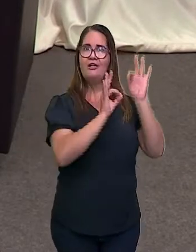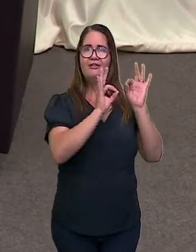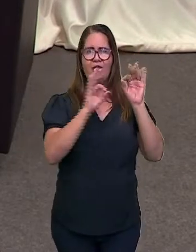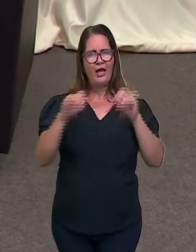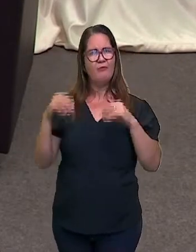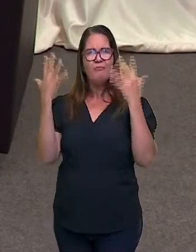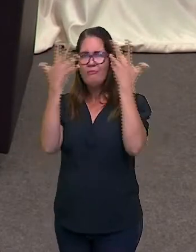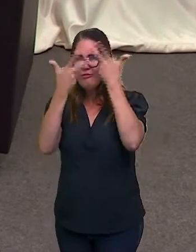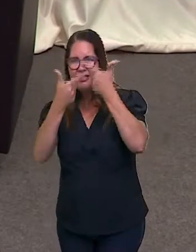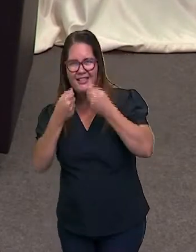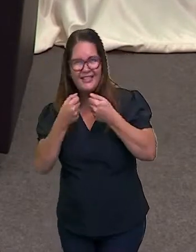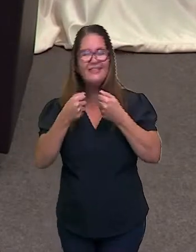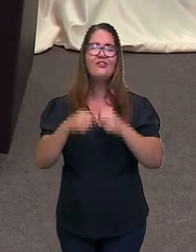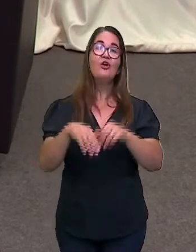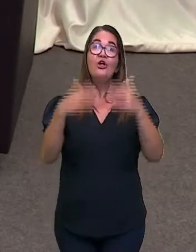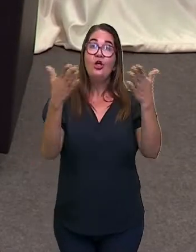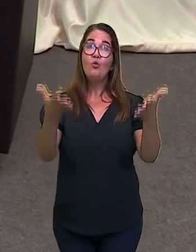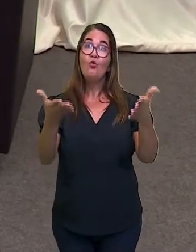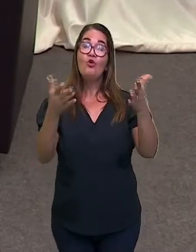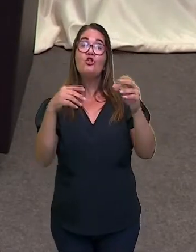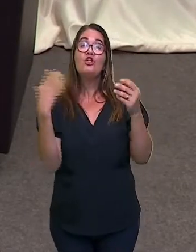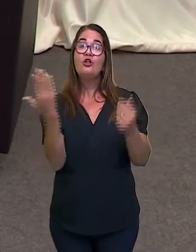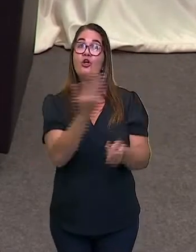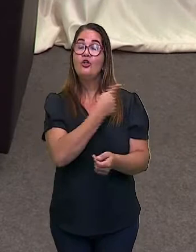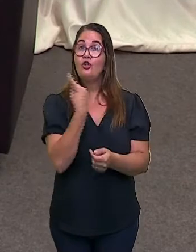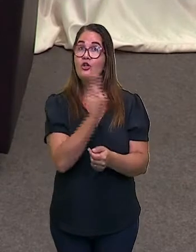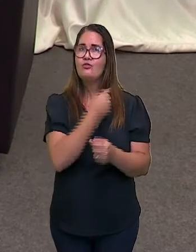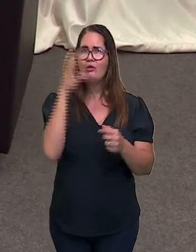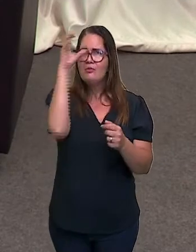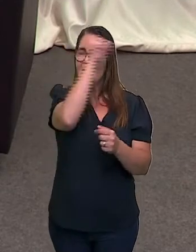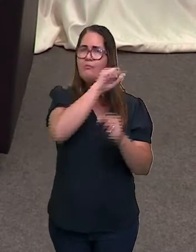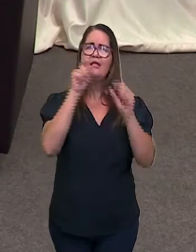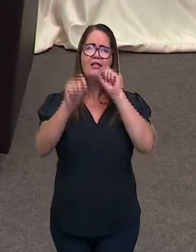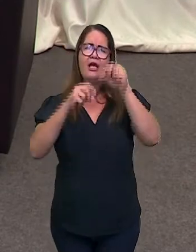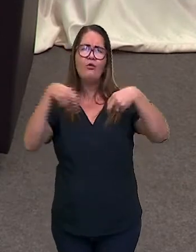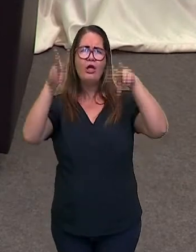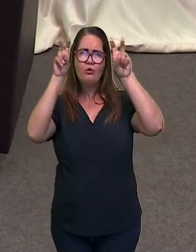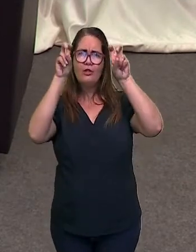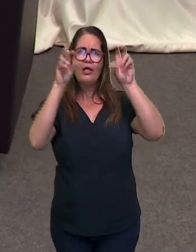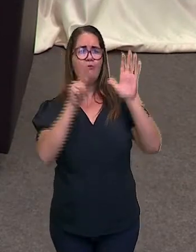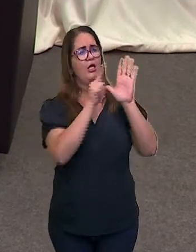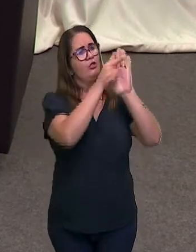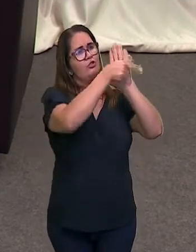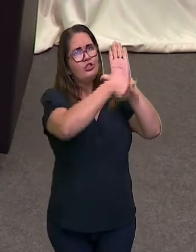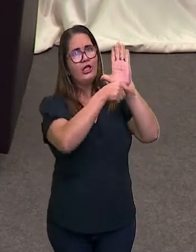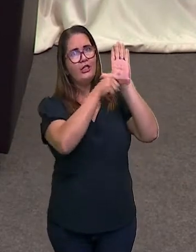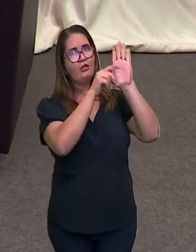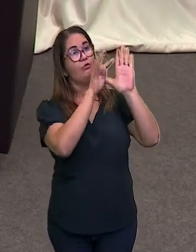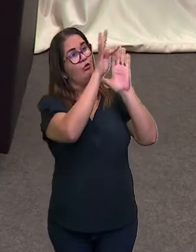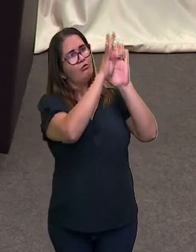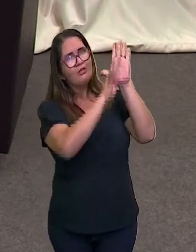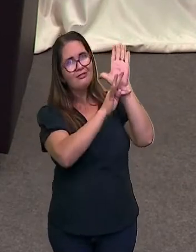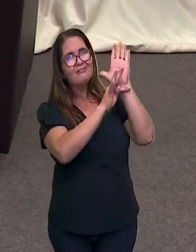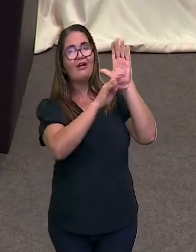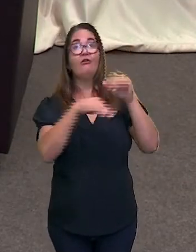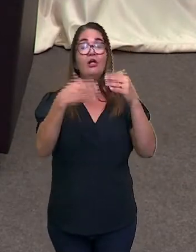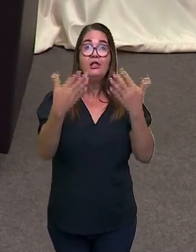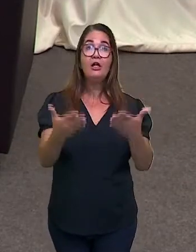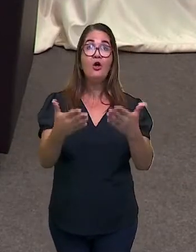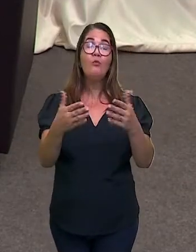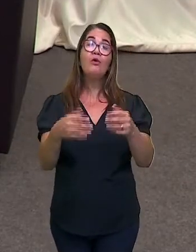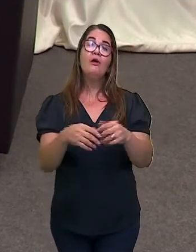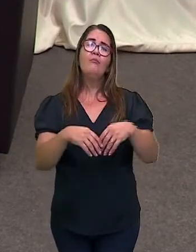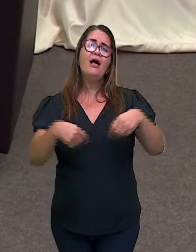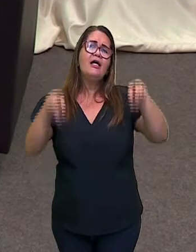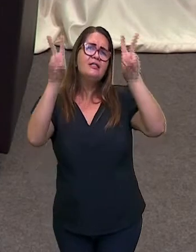textual, entrevista. E no final da aula eu vou falar um pouquinho para vocês também de reportagem. Para trabalhar esse assunto, nós convidamos